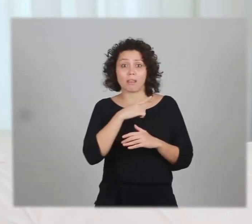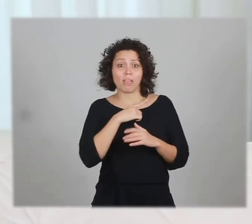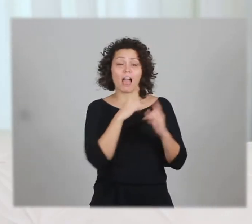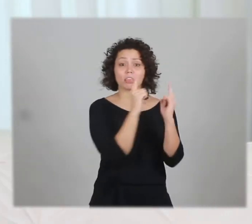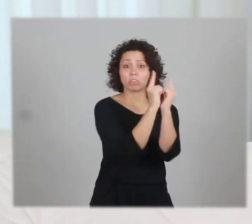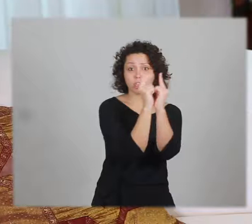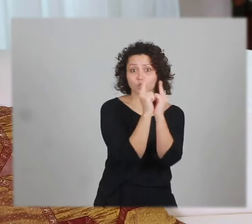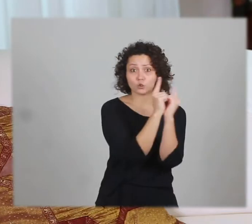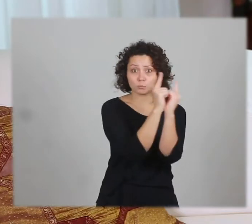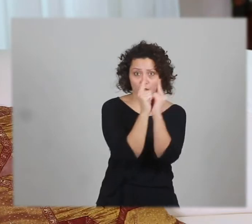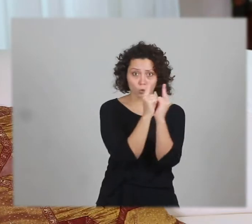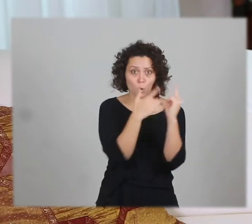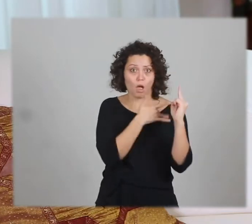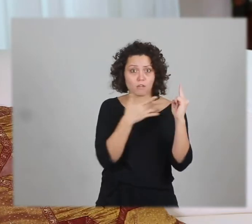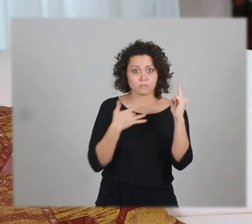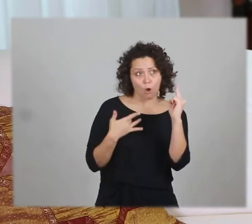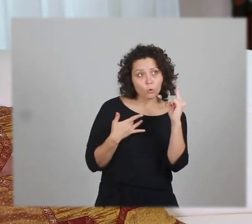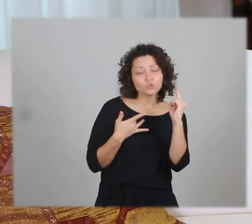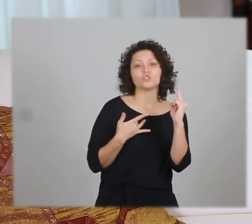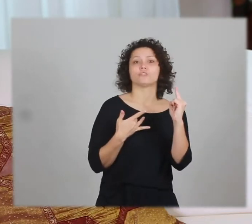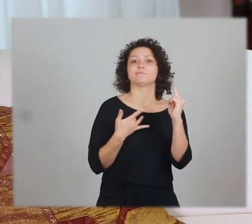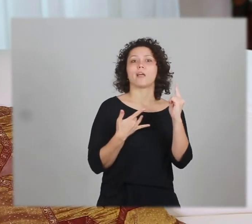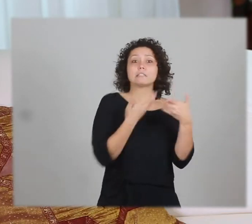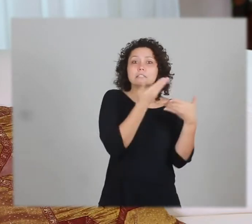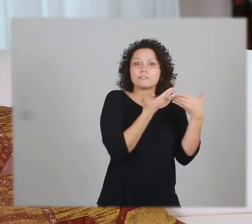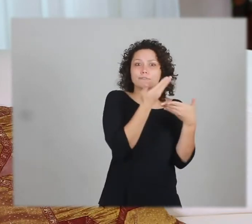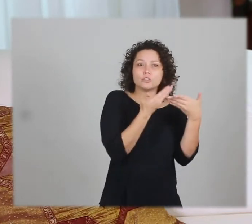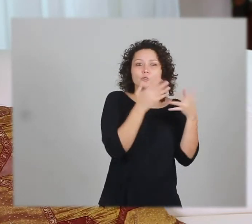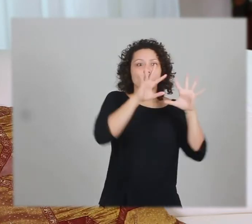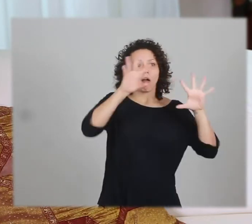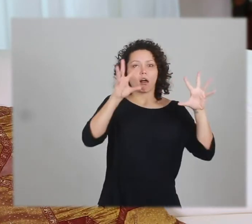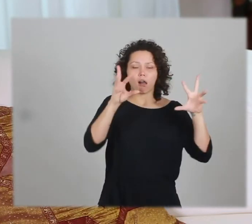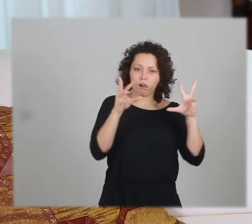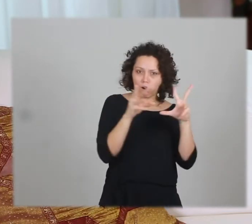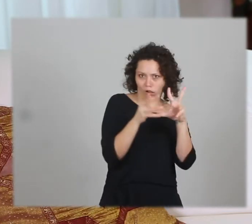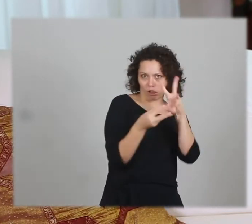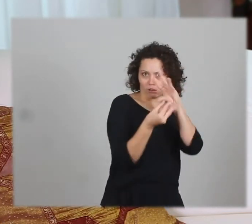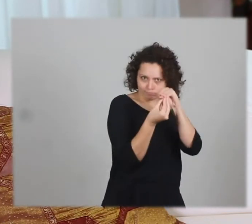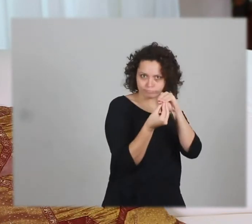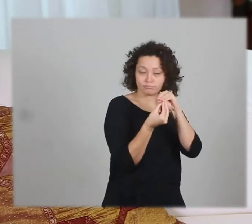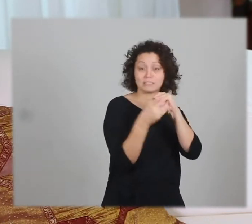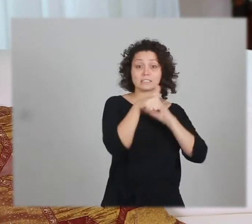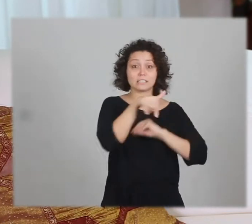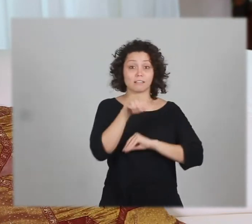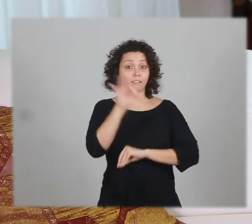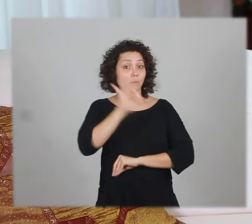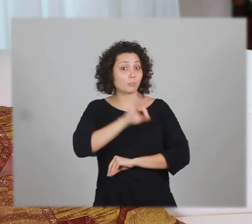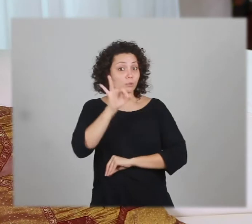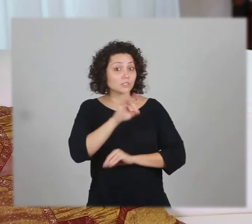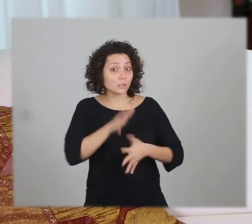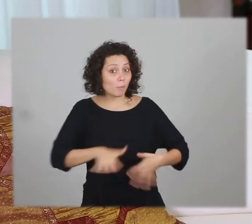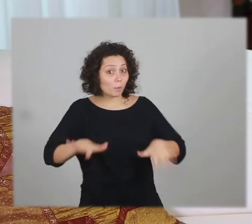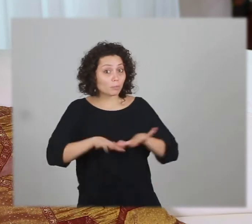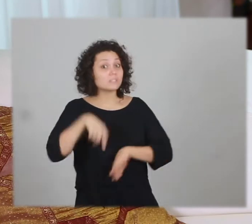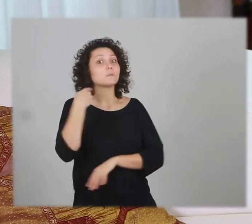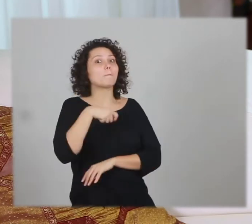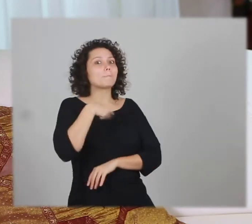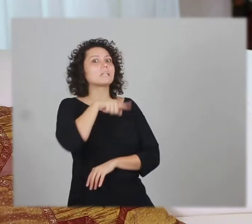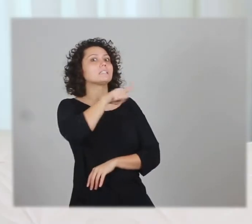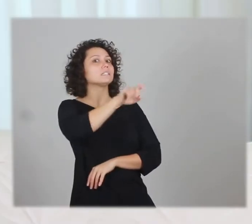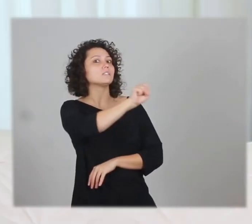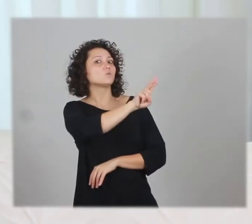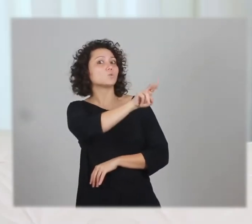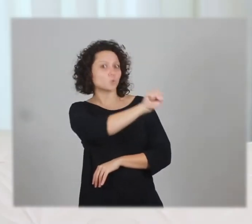atendimento à saúde com o objetivo de atender todos os cidadãos brasileiros. 70% da população depende integralmente desse